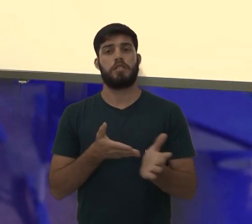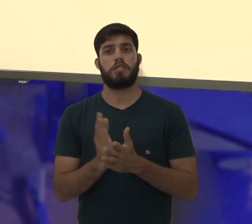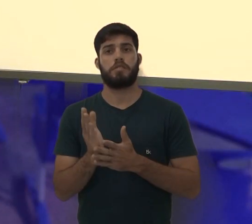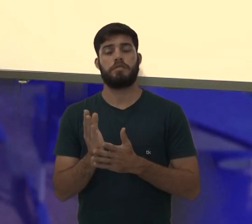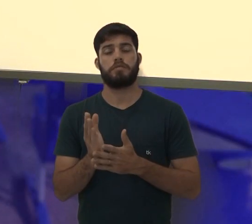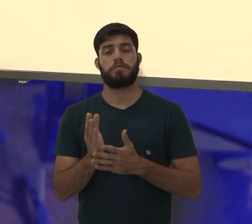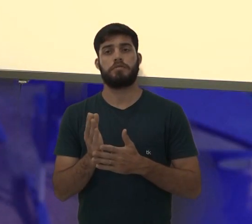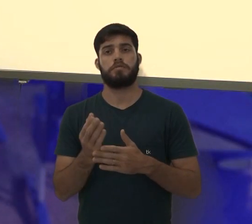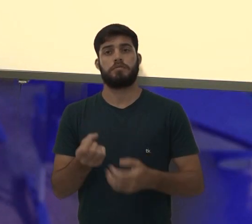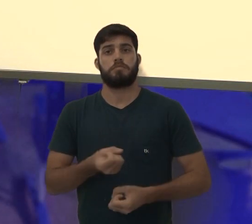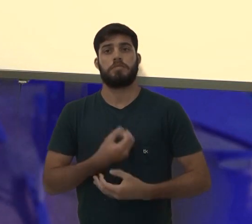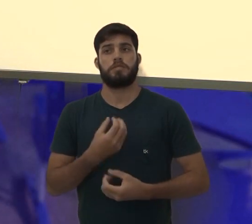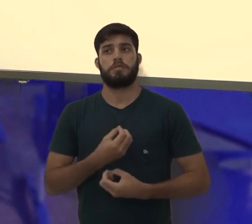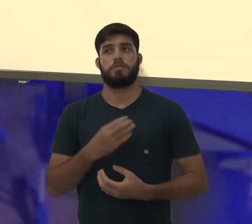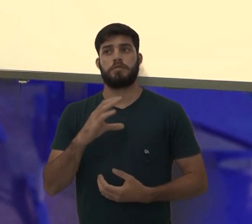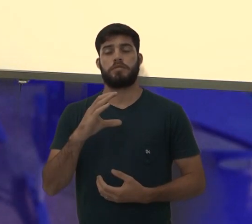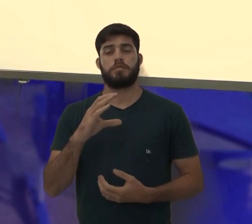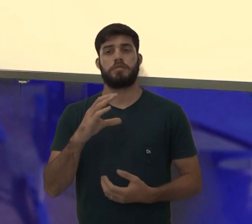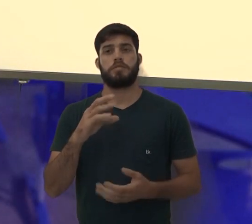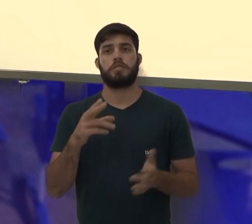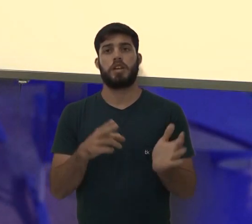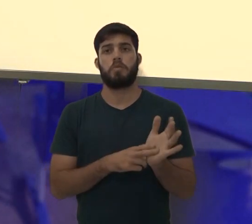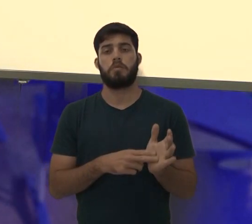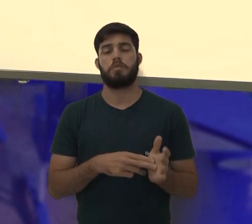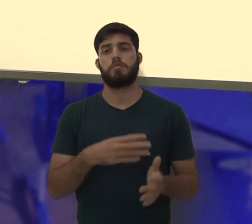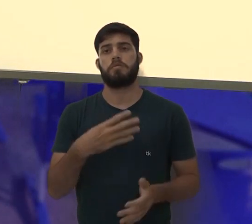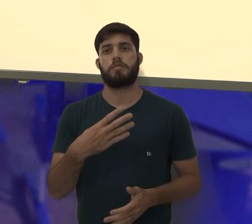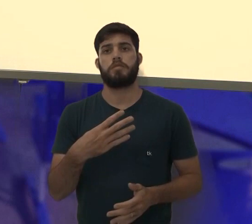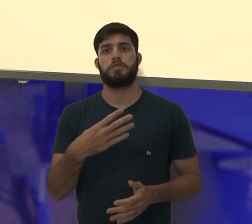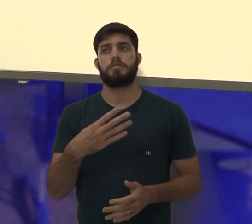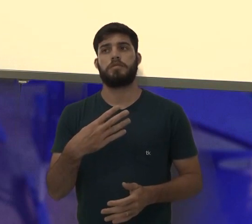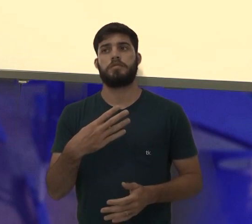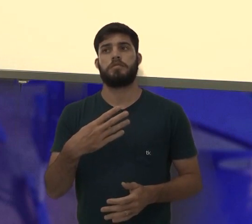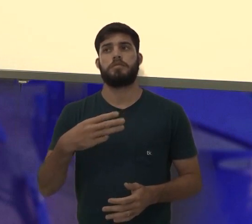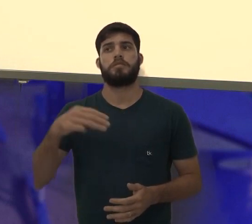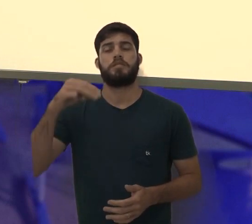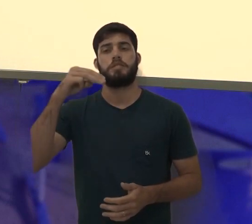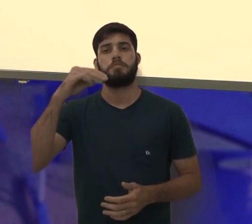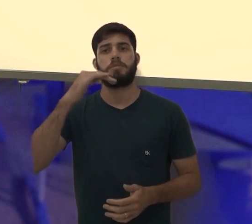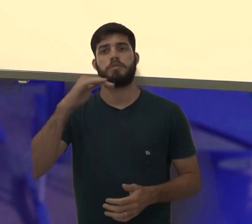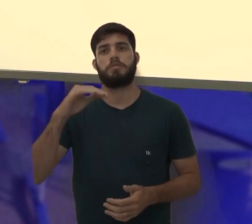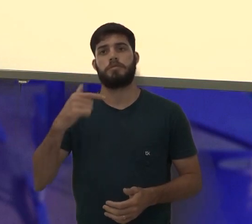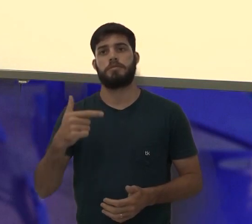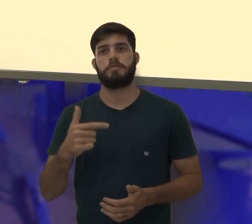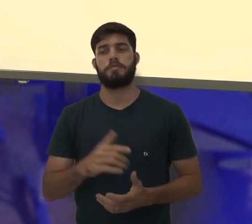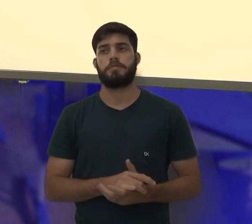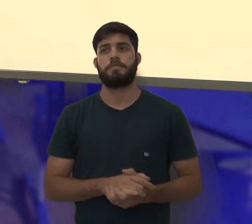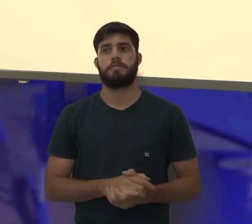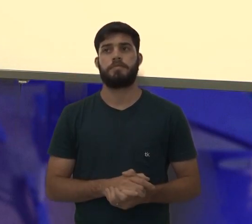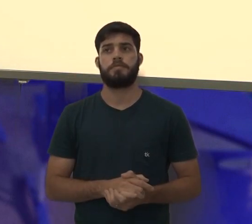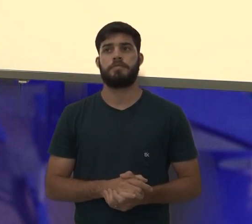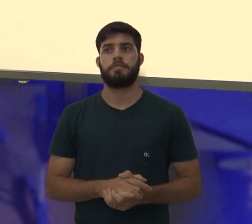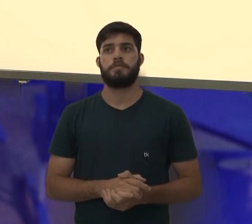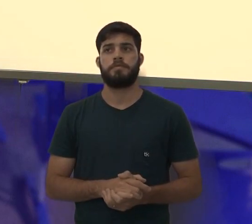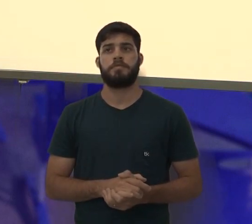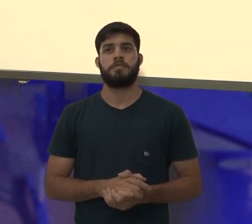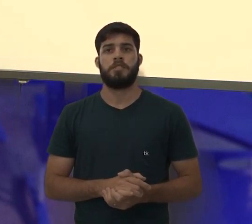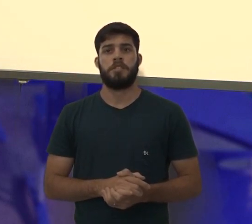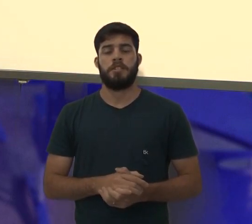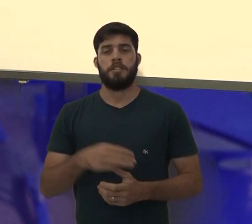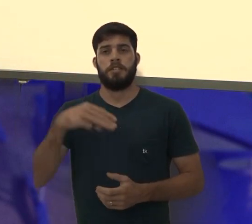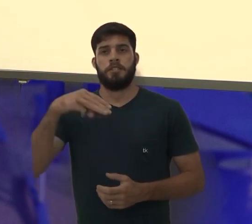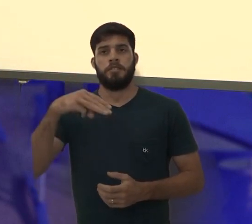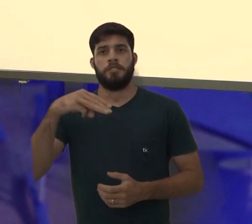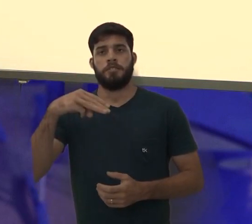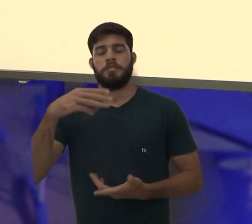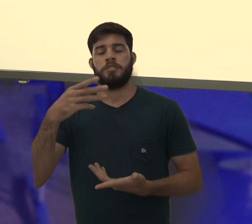Ó. C, que representa o crescimento, é igual a 4 elevado a m sobre 2. O m aqui no caso é